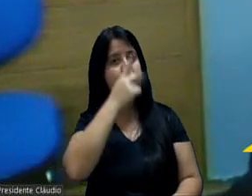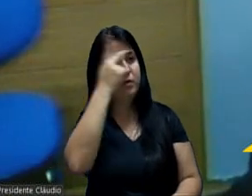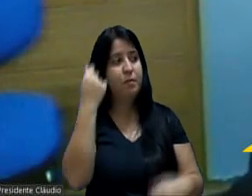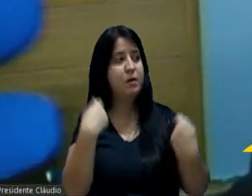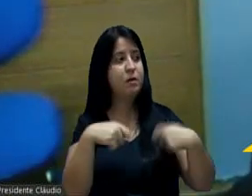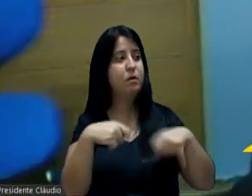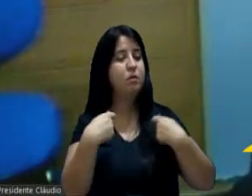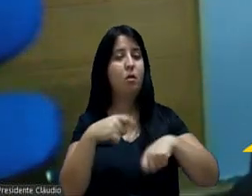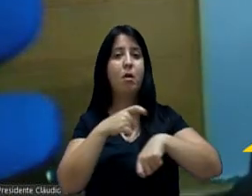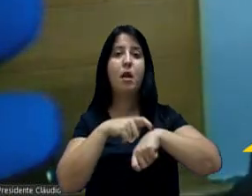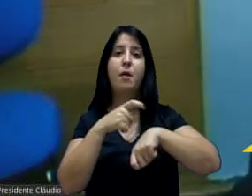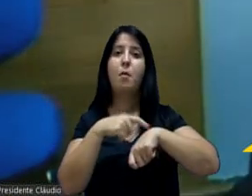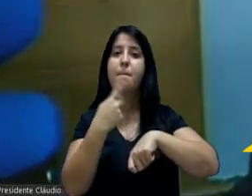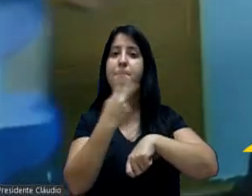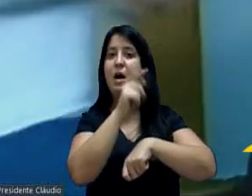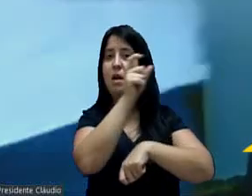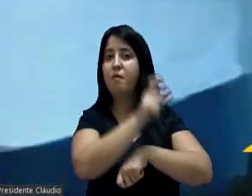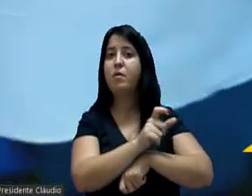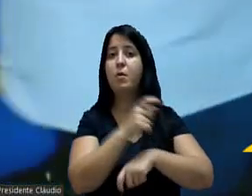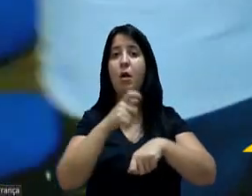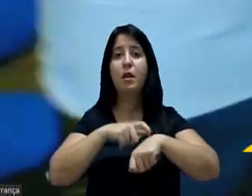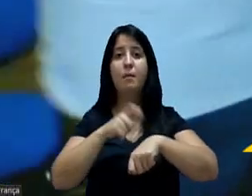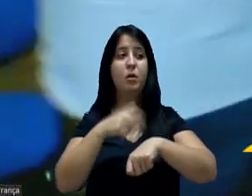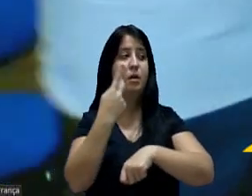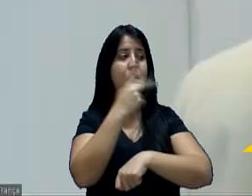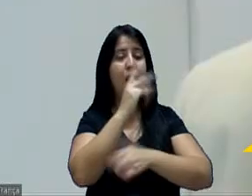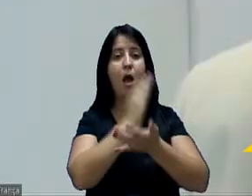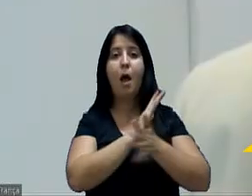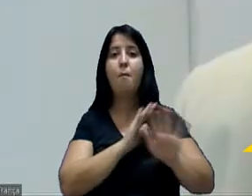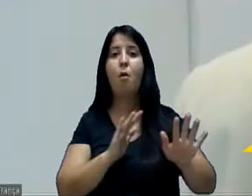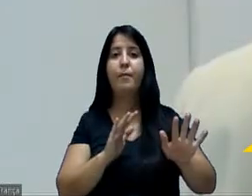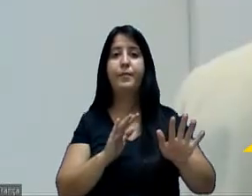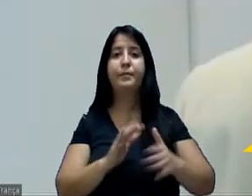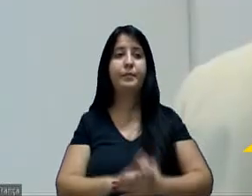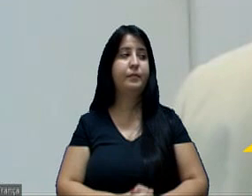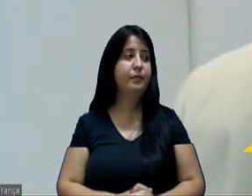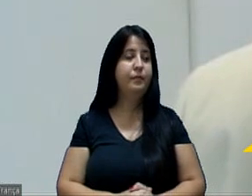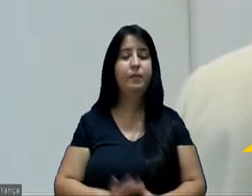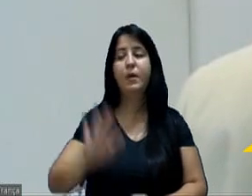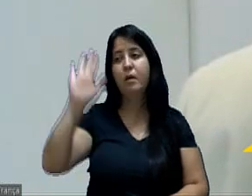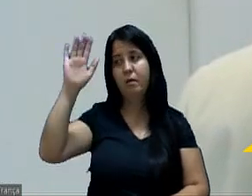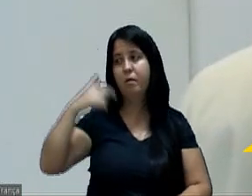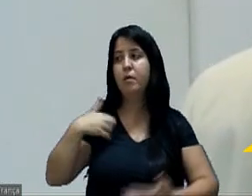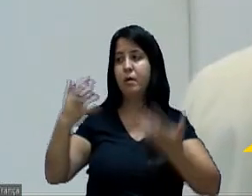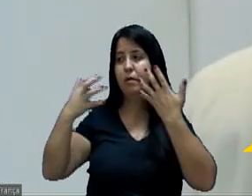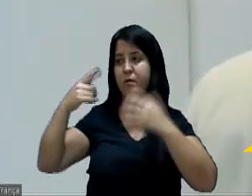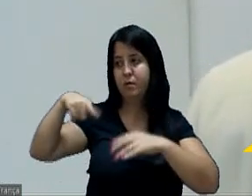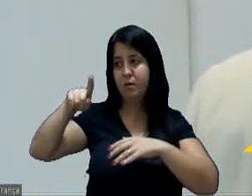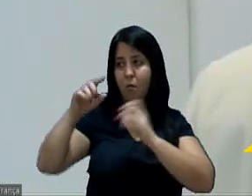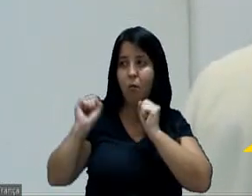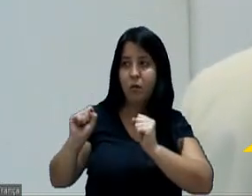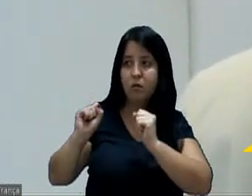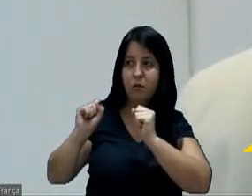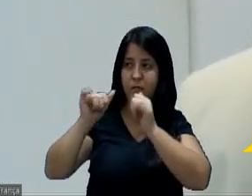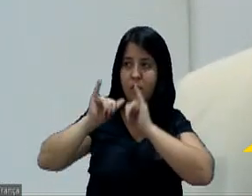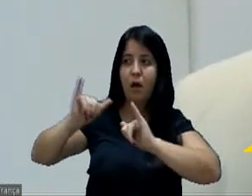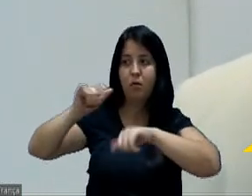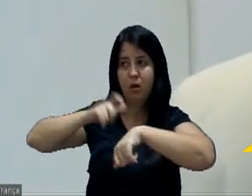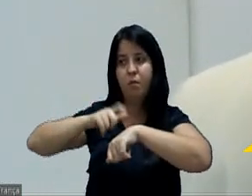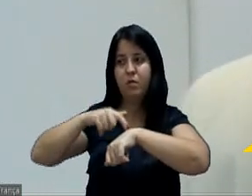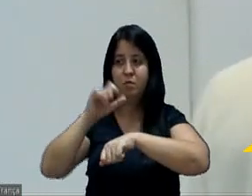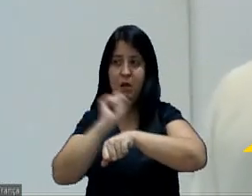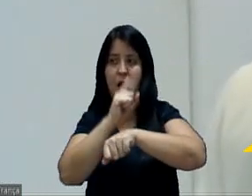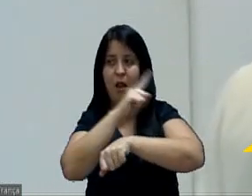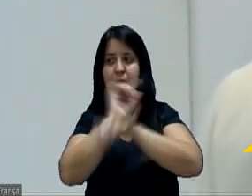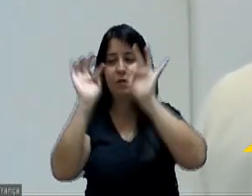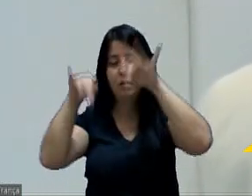tempo para França, que acabou o tempo dele. Ô, presidente, eu queria, se vocês permitirem, só deixar o João concluir e a gente encerra por aqui,